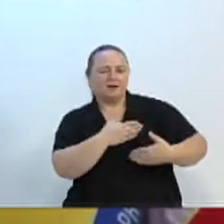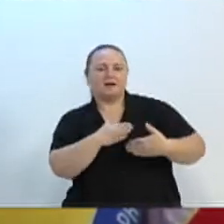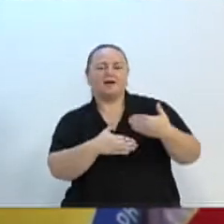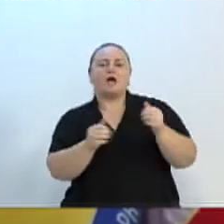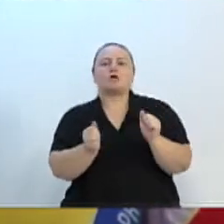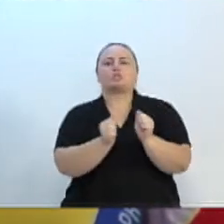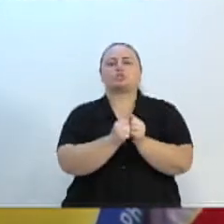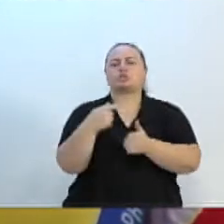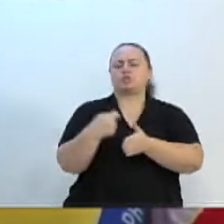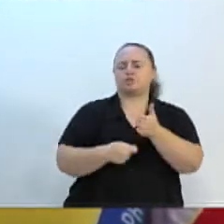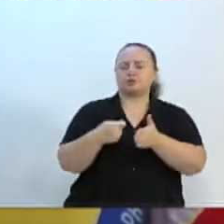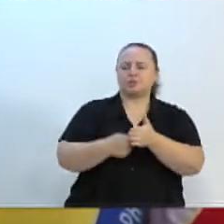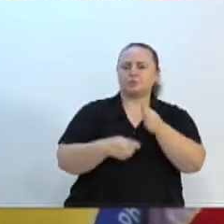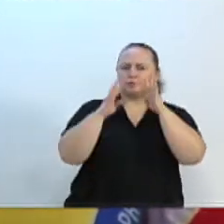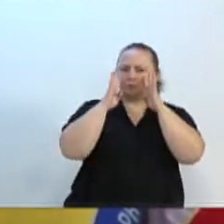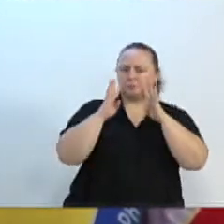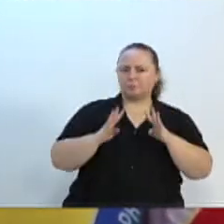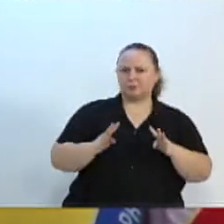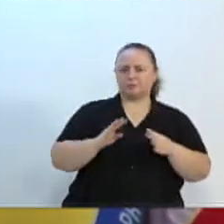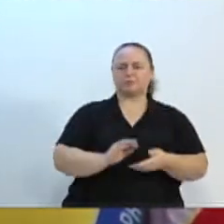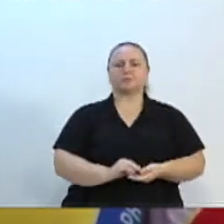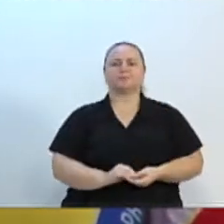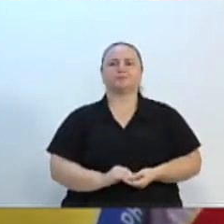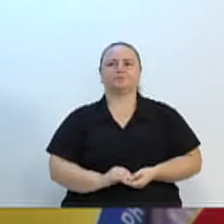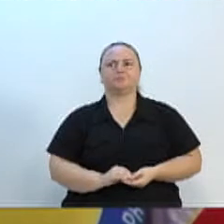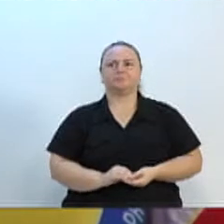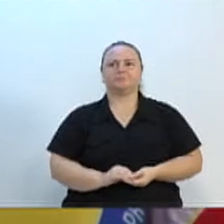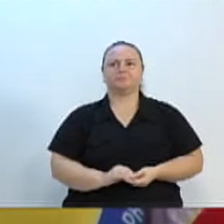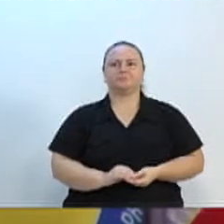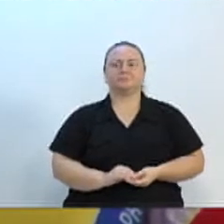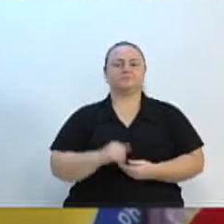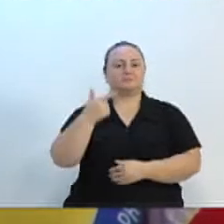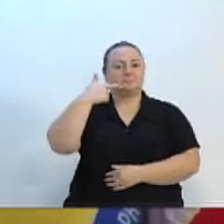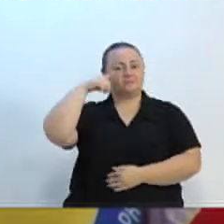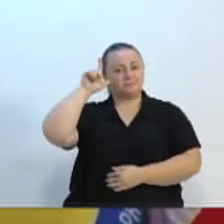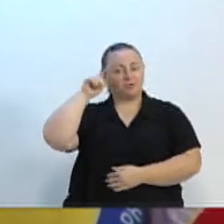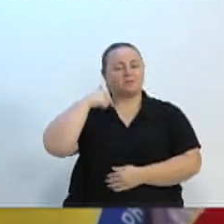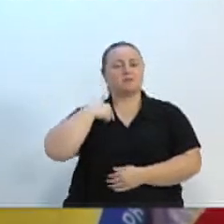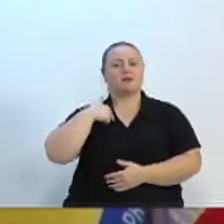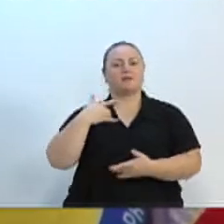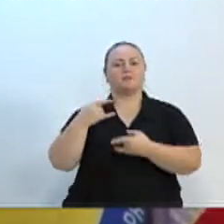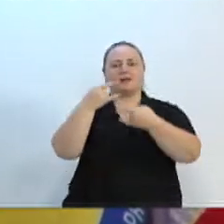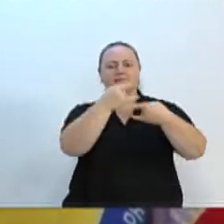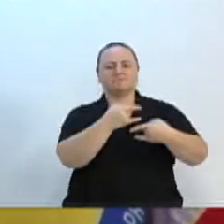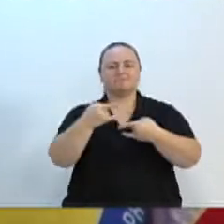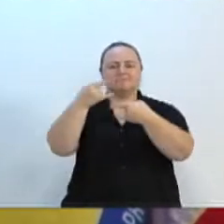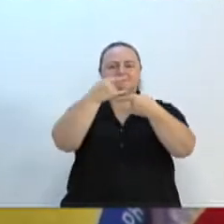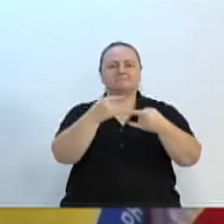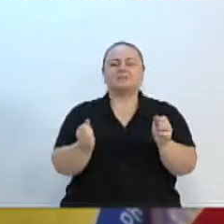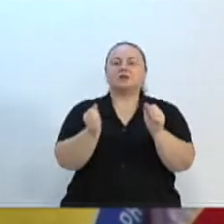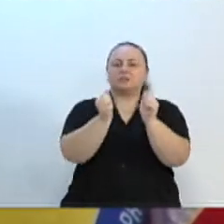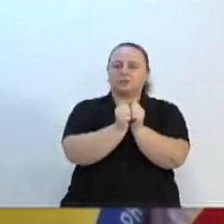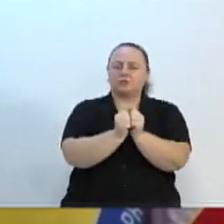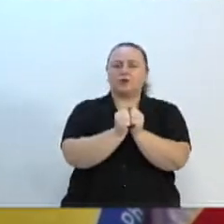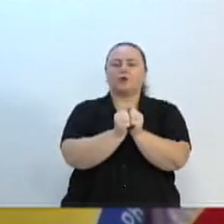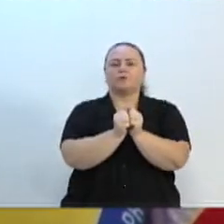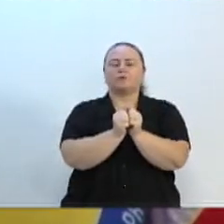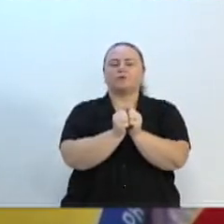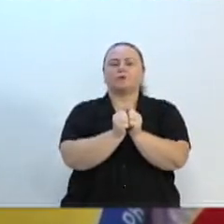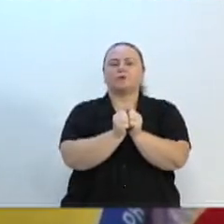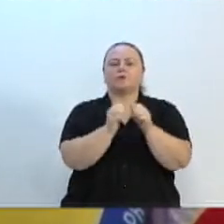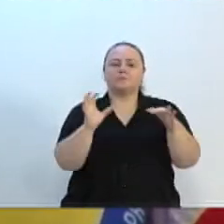nossas lutas. Ontem eu estive realizando mais uma live de cidadania com o pertencente